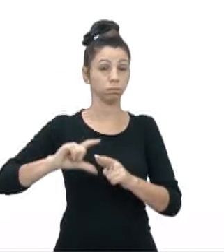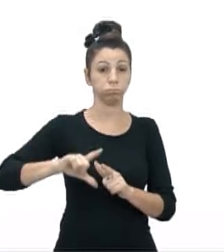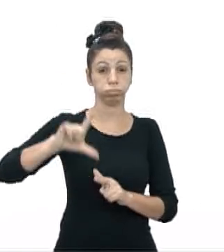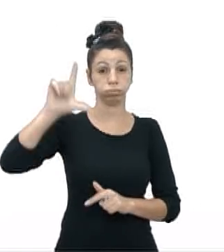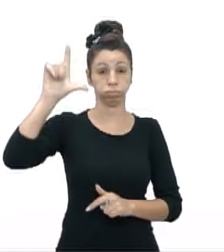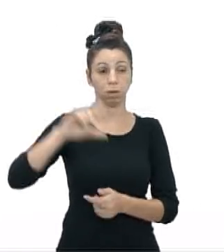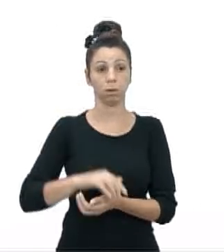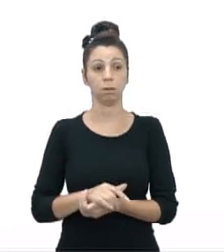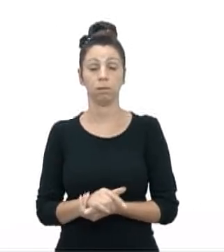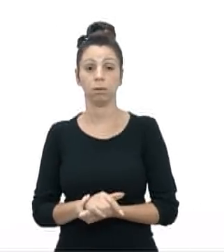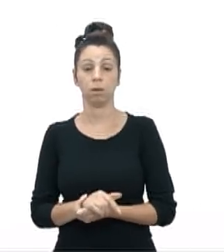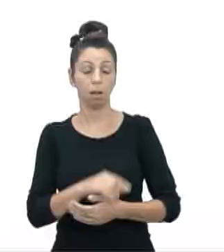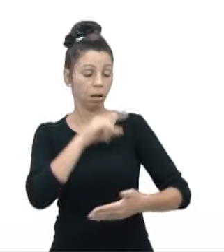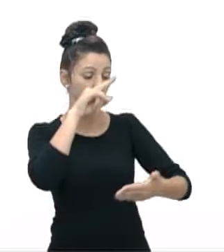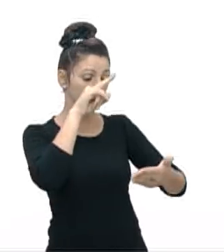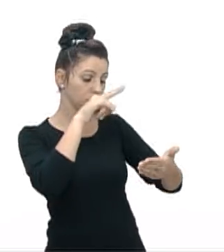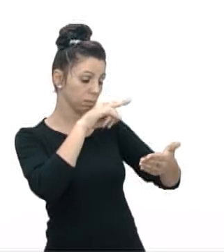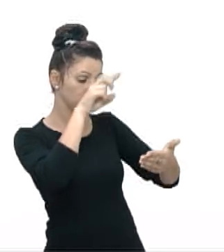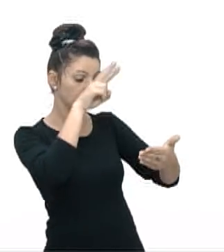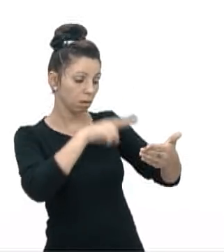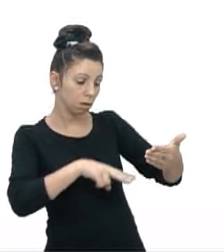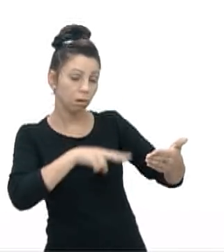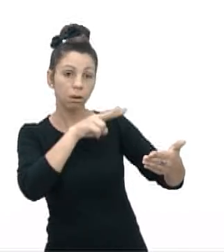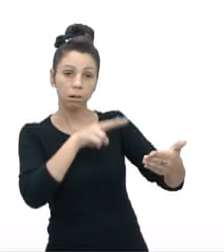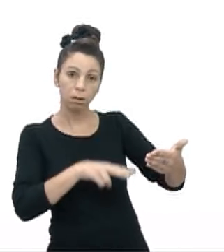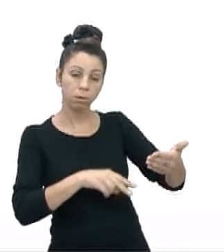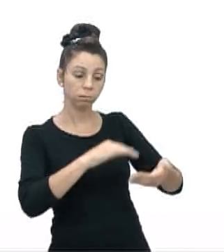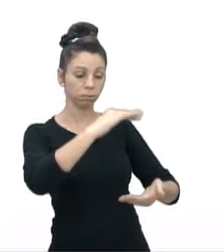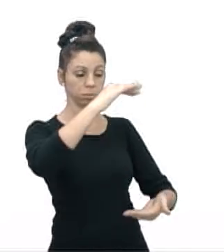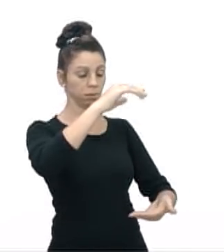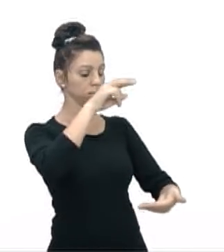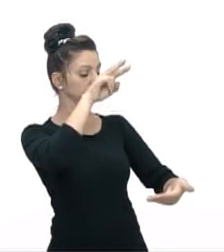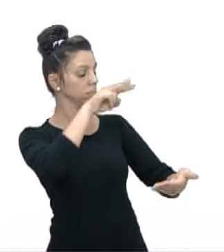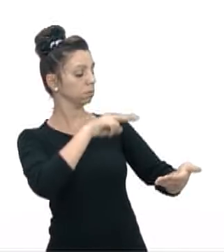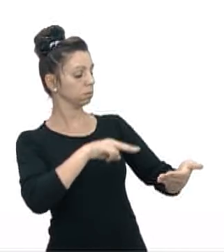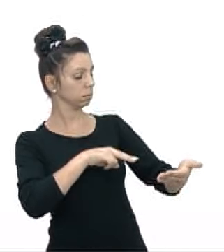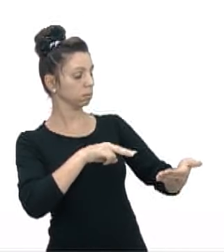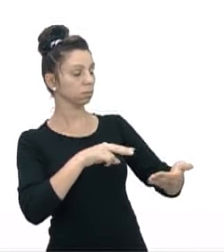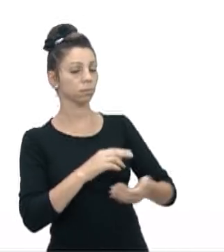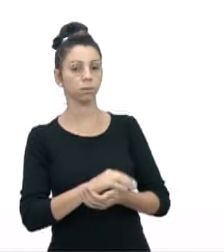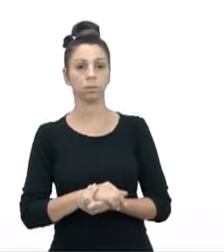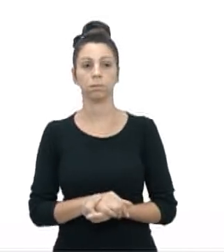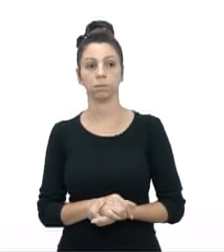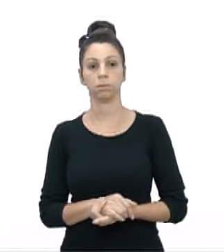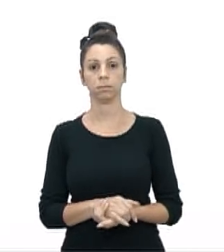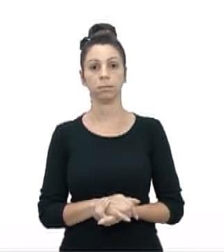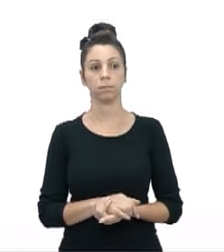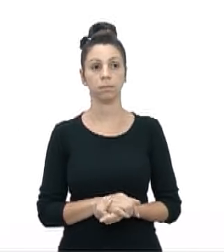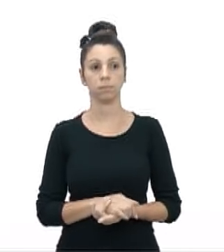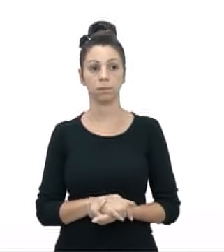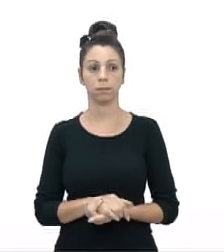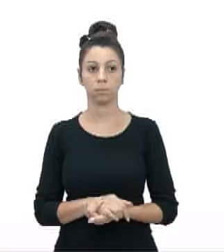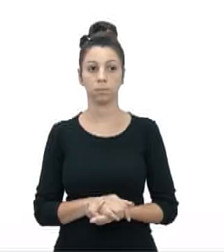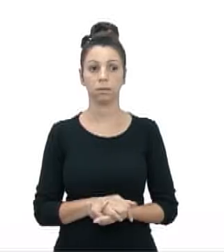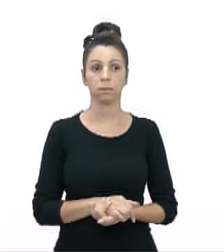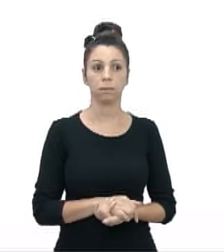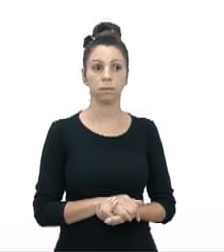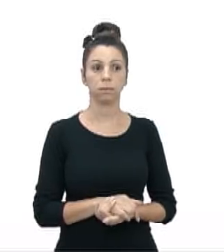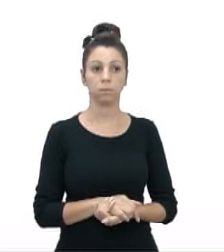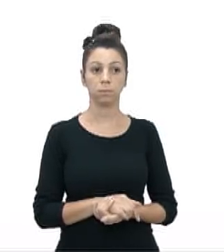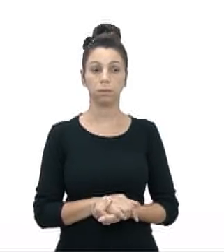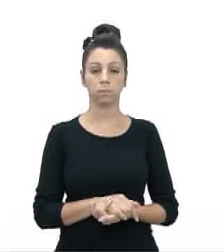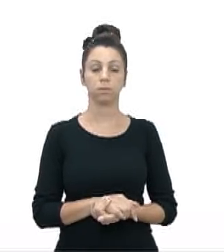também um rótulo, né, uma embalagem ali de um produto para verificar isso. Aqui um pouco acima a gente tem no